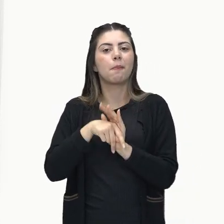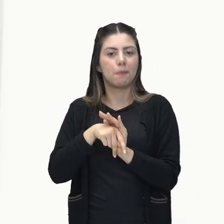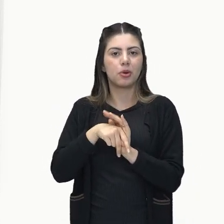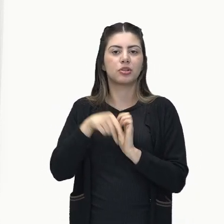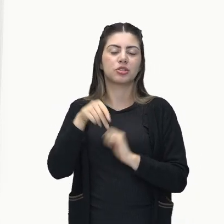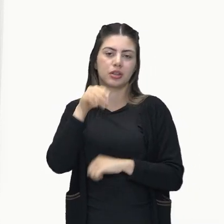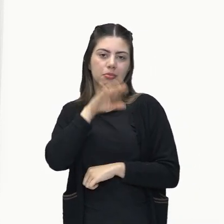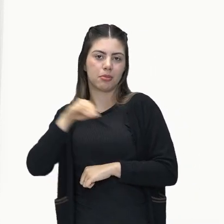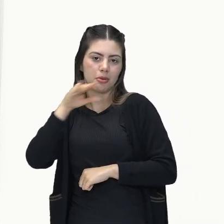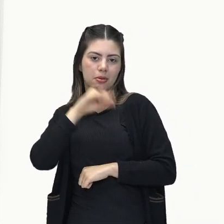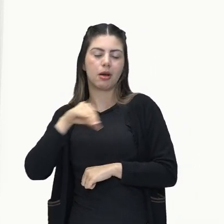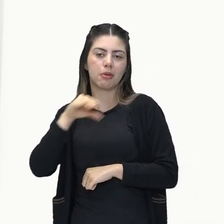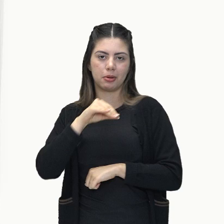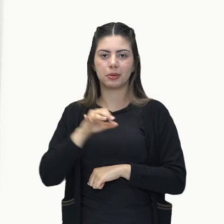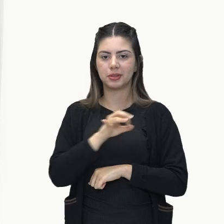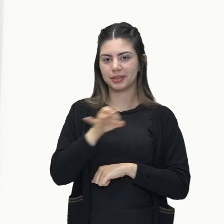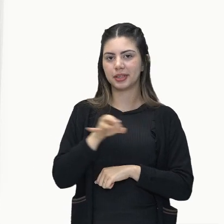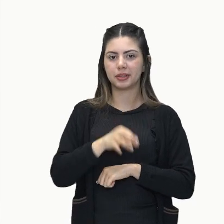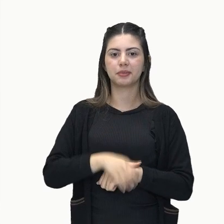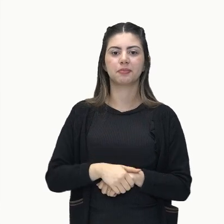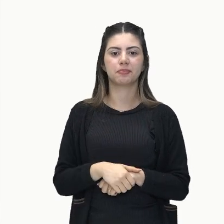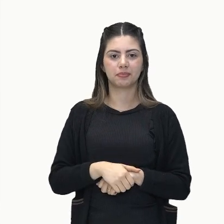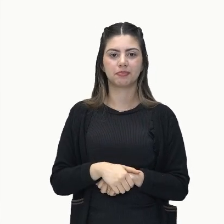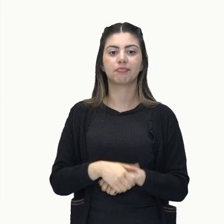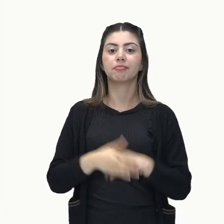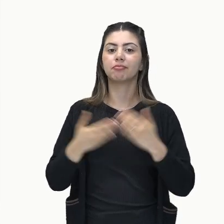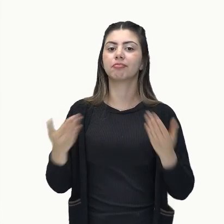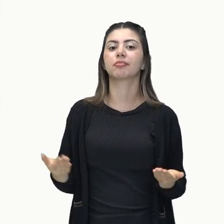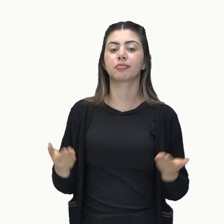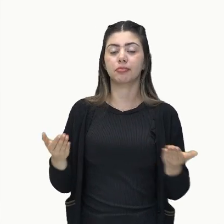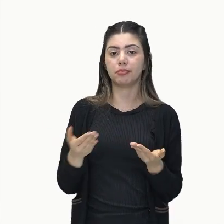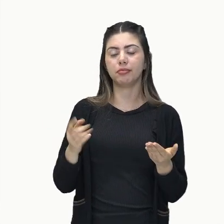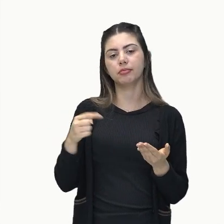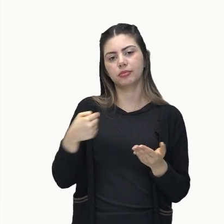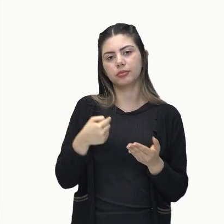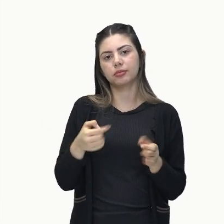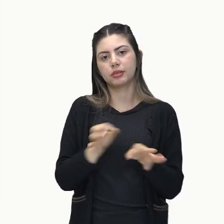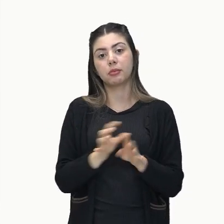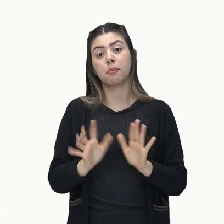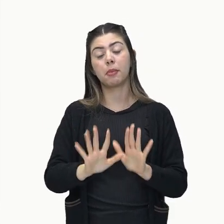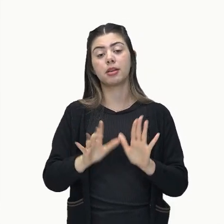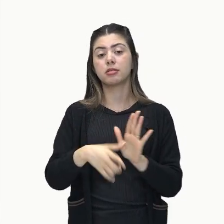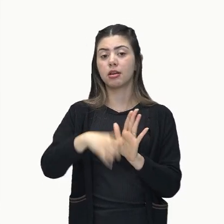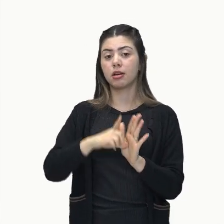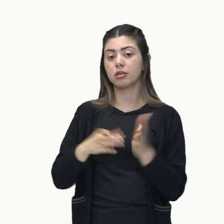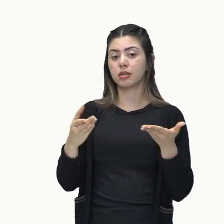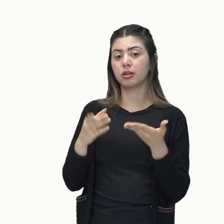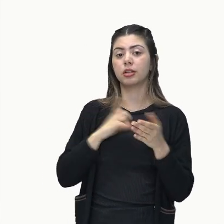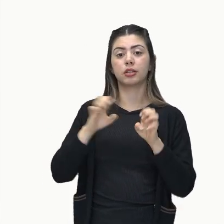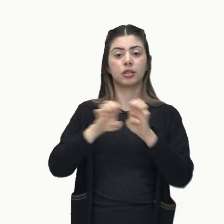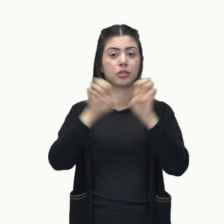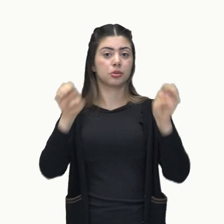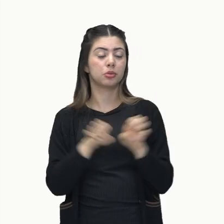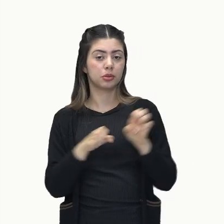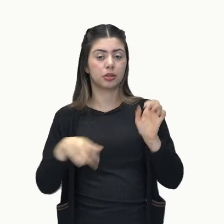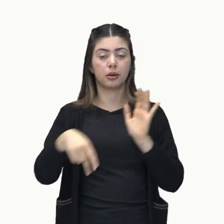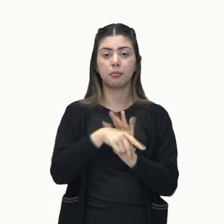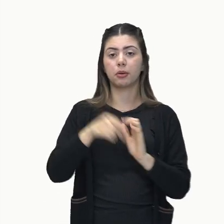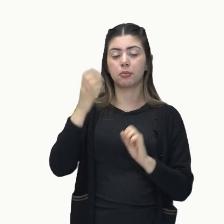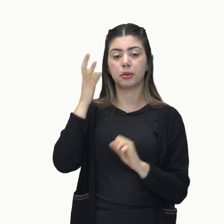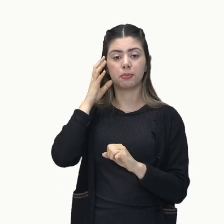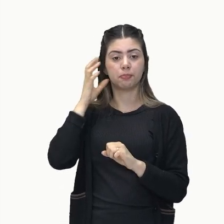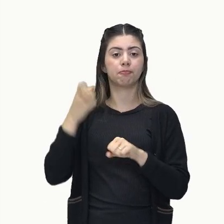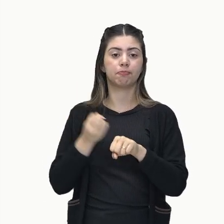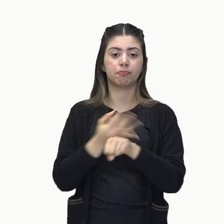oral, mas mais modernizado, não é? E para a gente encerrar, falar só dessa estrutura básica aqui do podcast, que é a vinheta